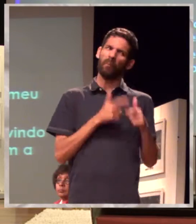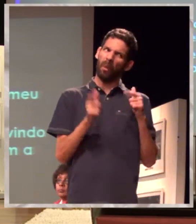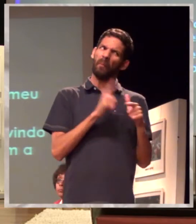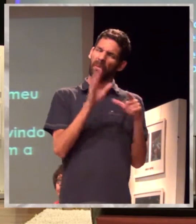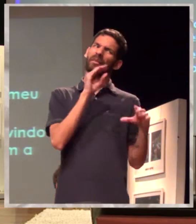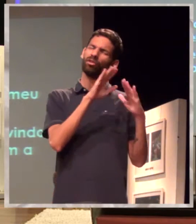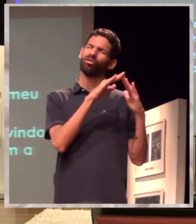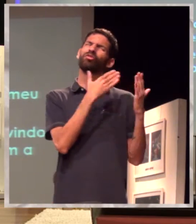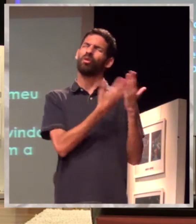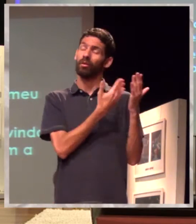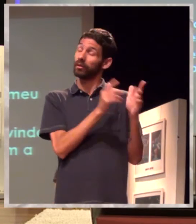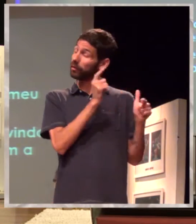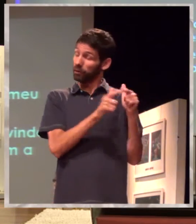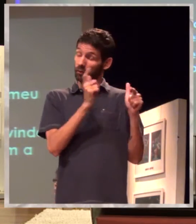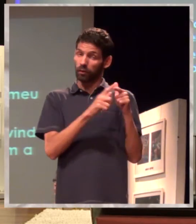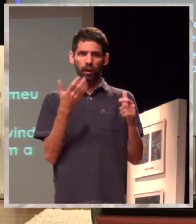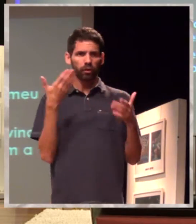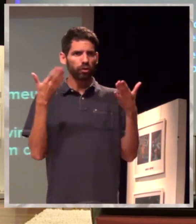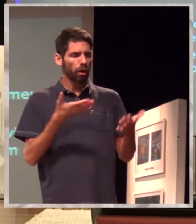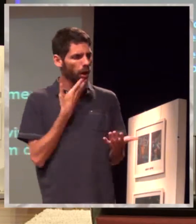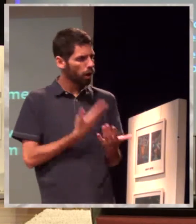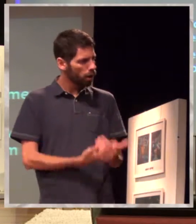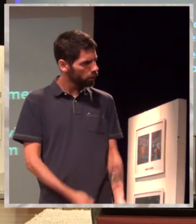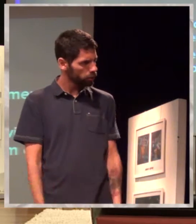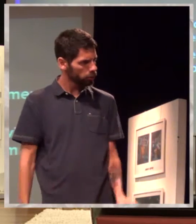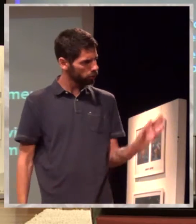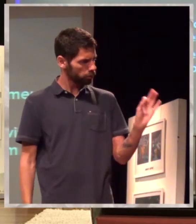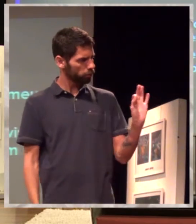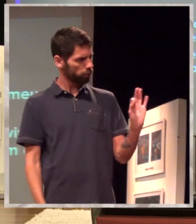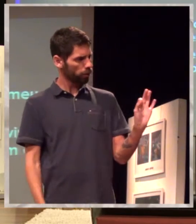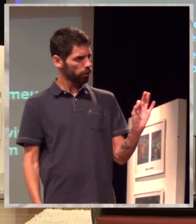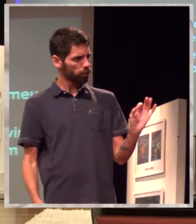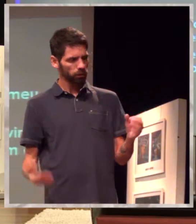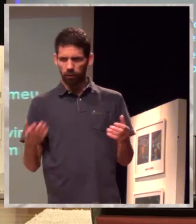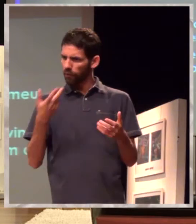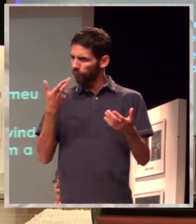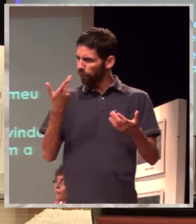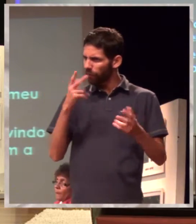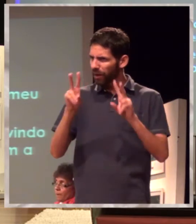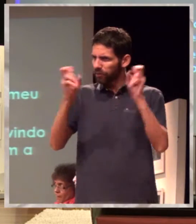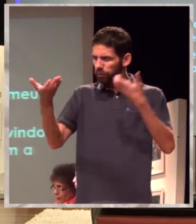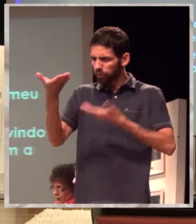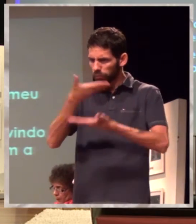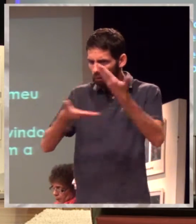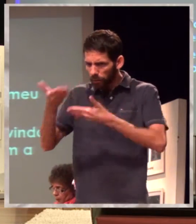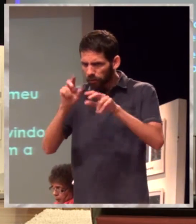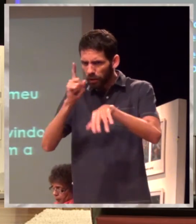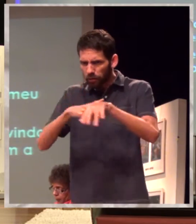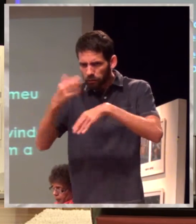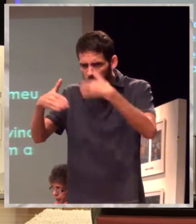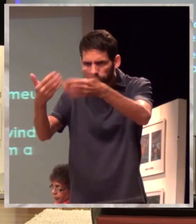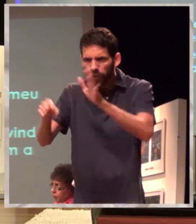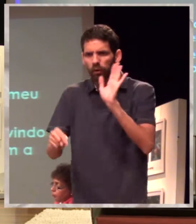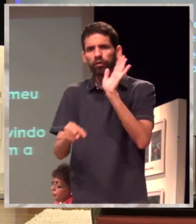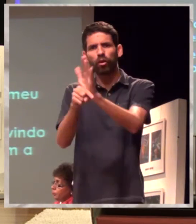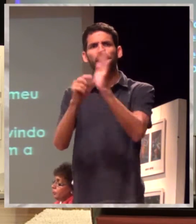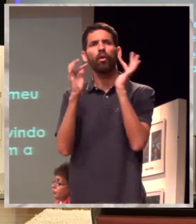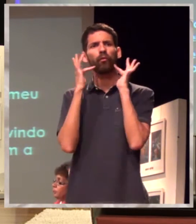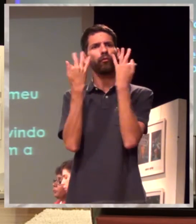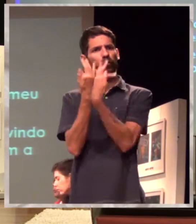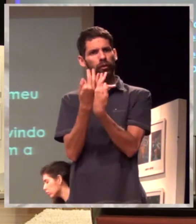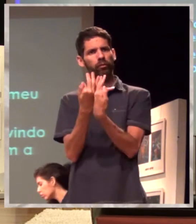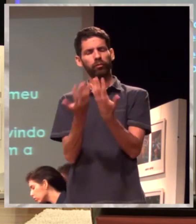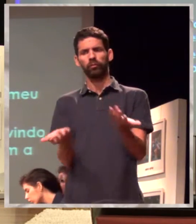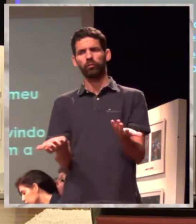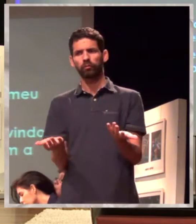algum problema na escola. Ficaram surpreendidos quando não, que estavam sendo chamados para se integrar a esse processo e ajudar o filho nas